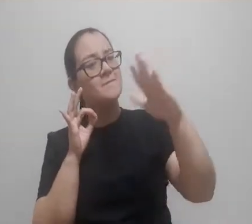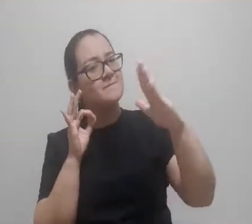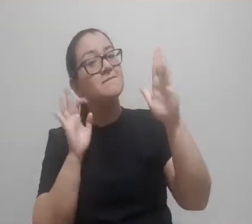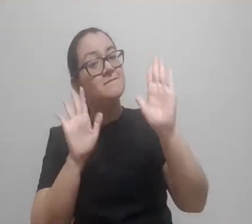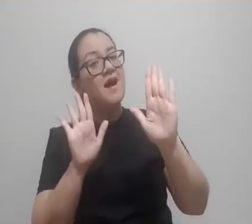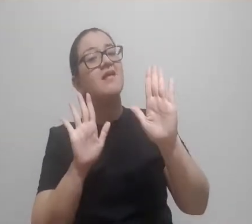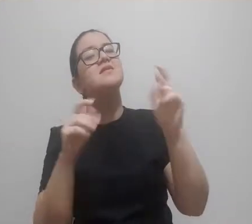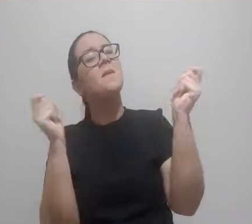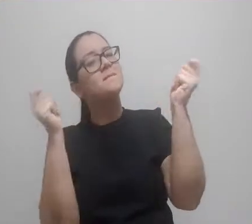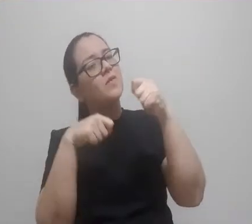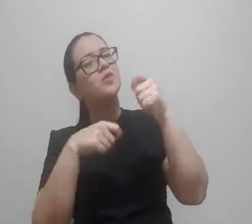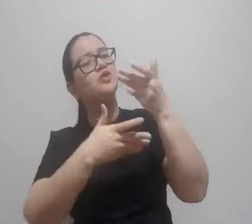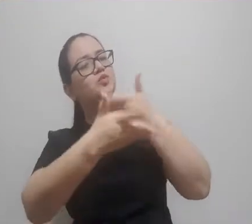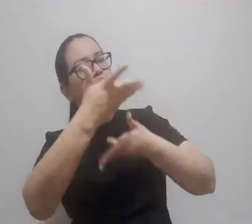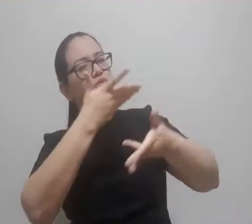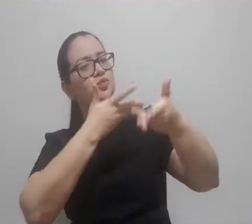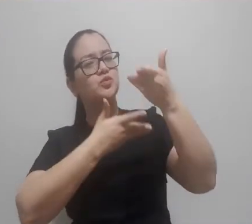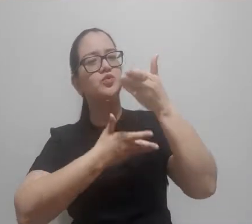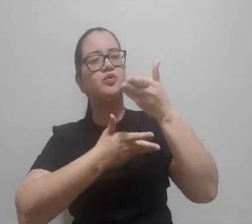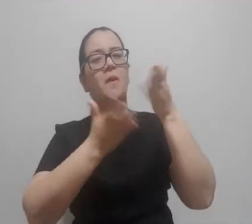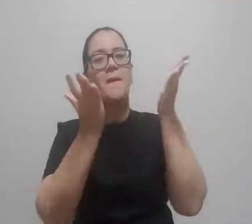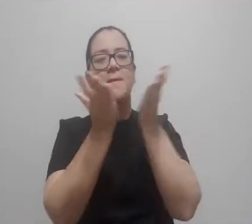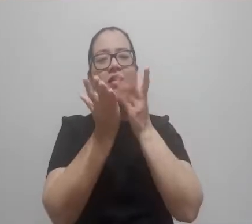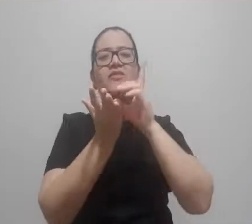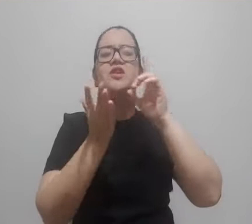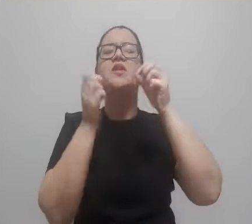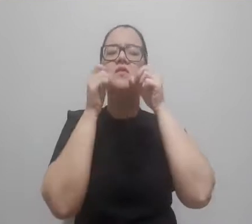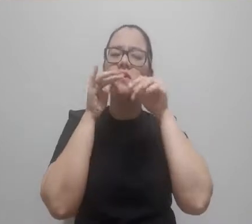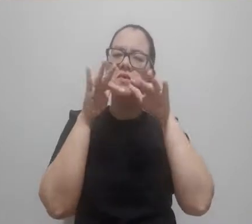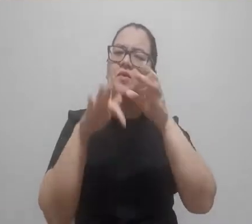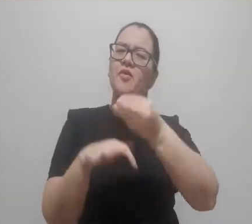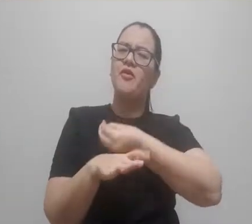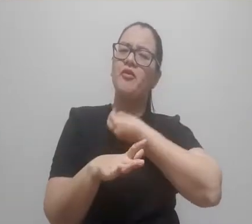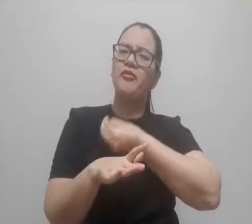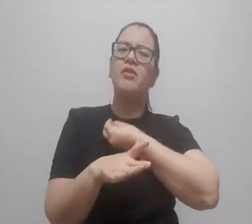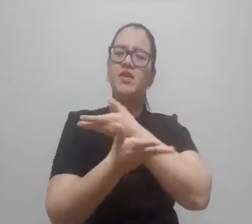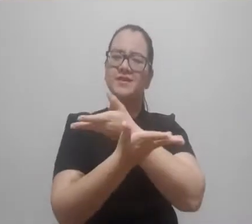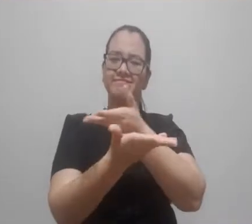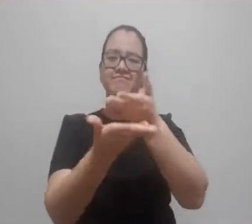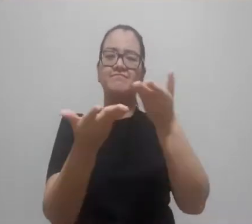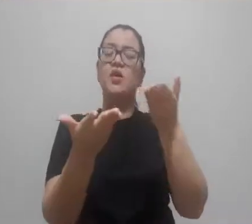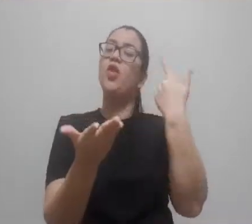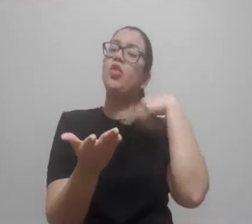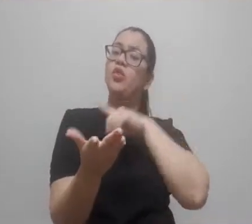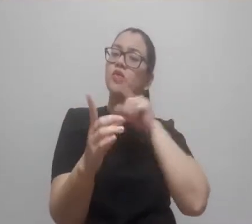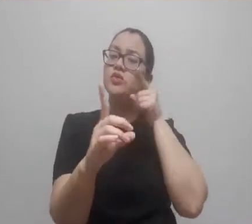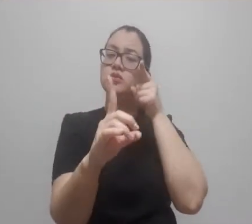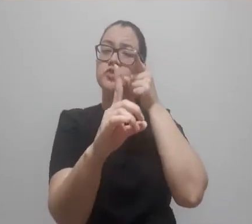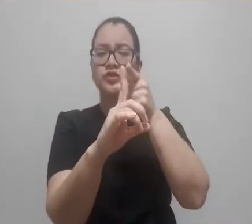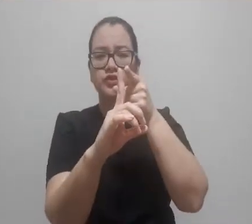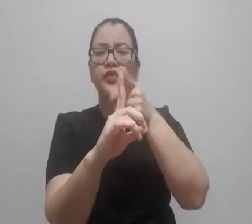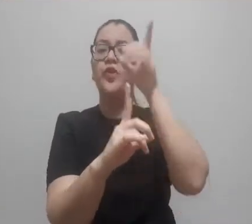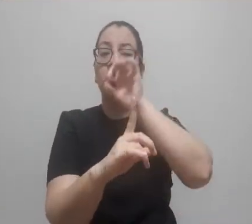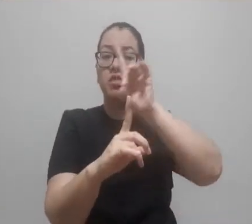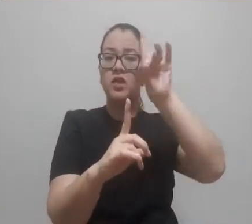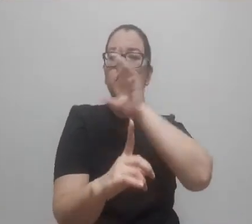palavra do Senhor e abençoar a vida dos irmãos. Esse é o nosso objetivo. Que Deus em Cristo Jesus continue nos abençoando.